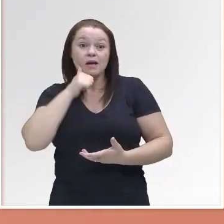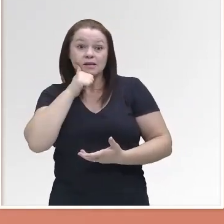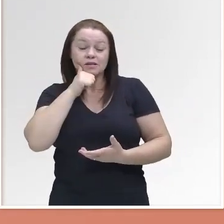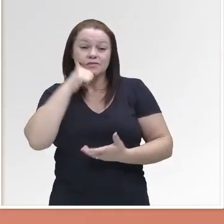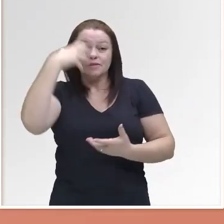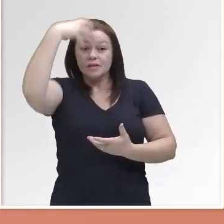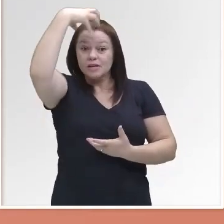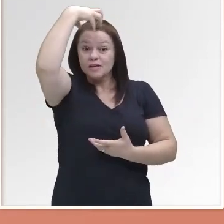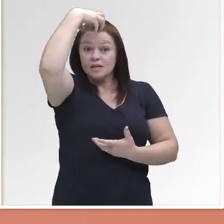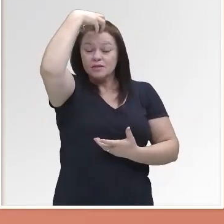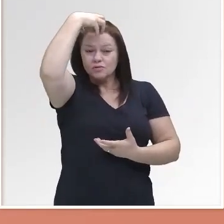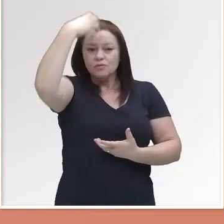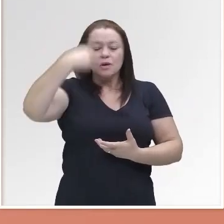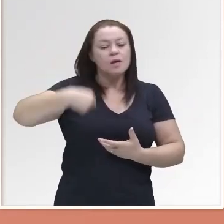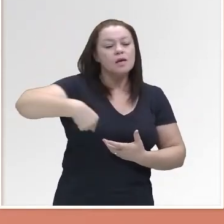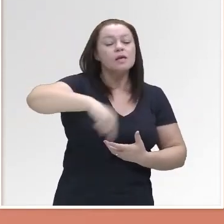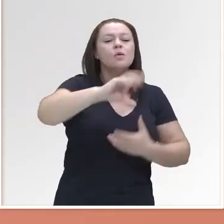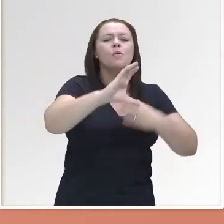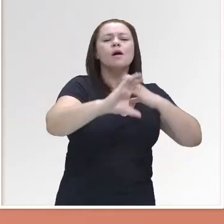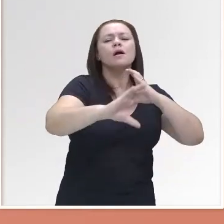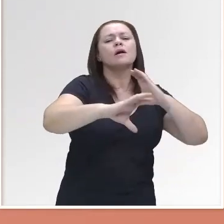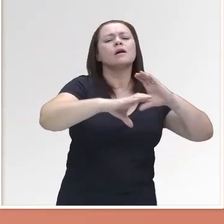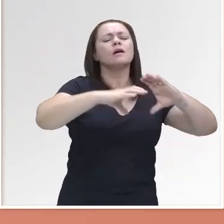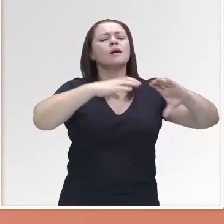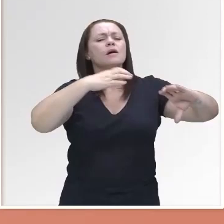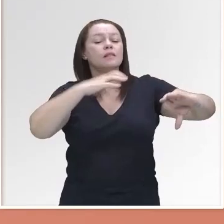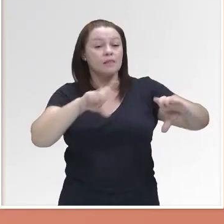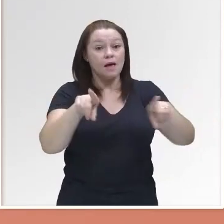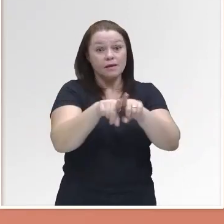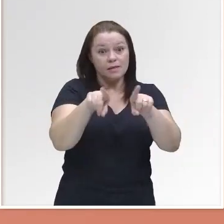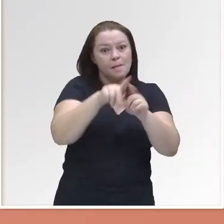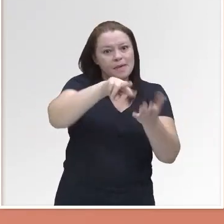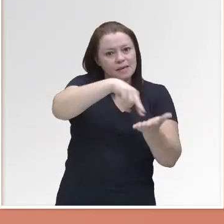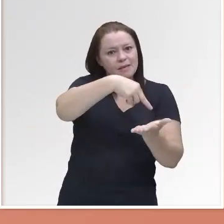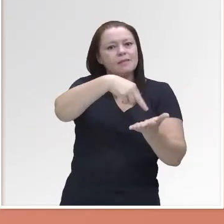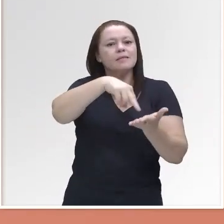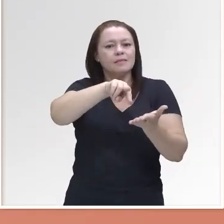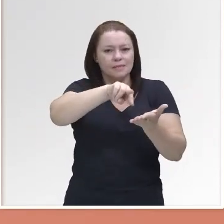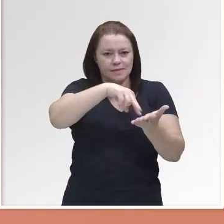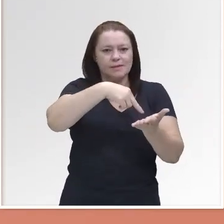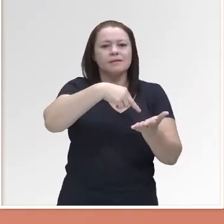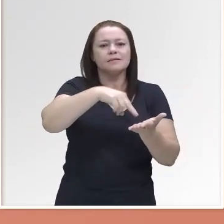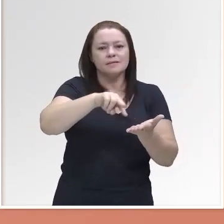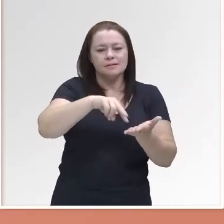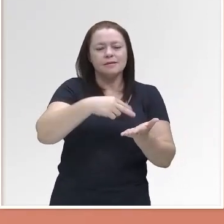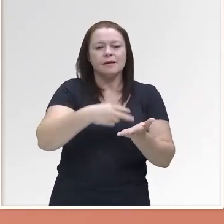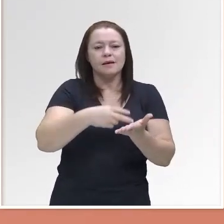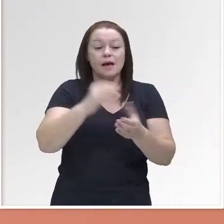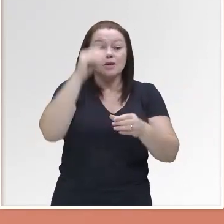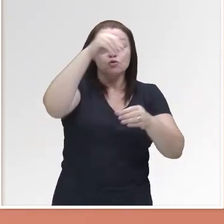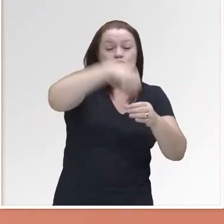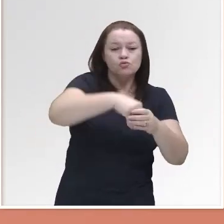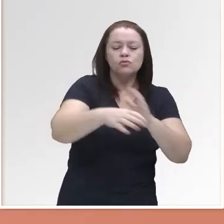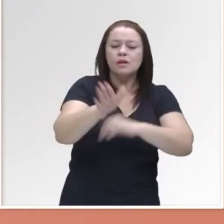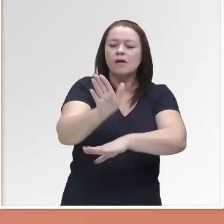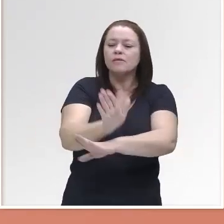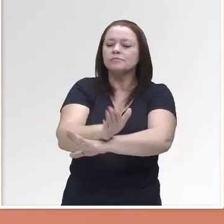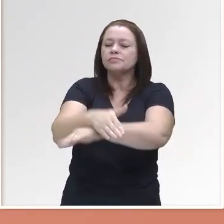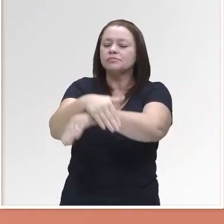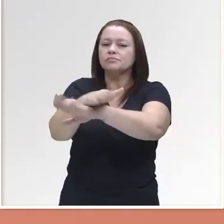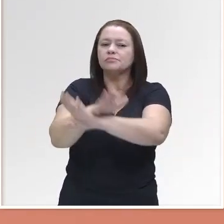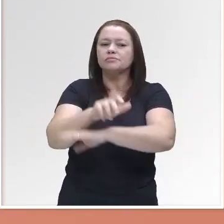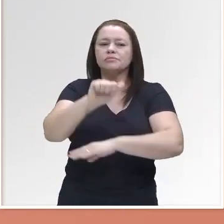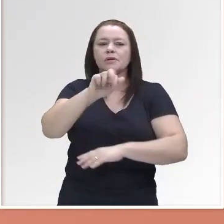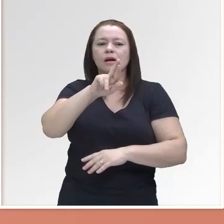Tritão iriam cantar e dançar no palco, entre elas